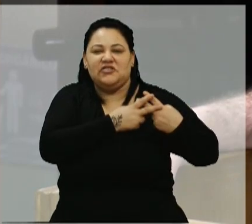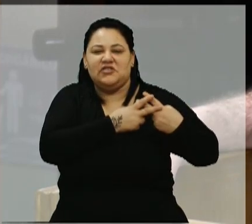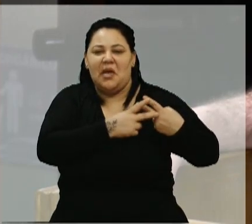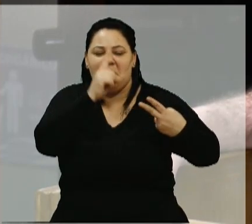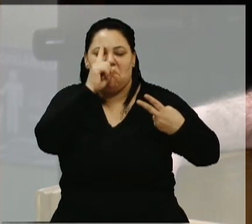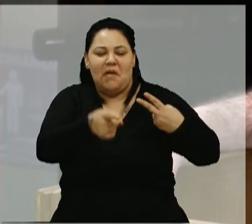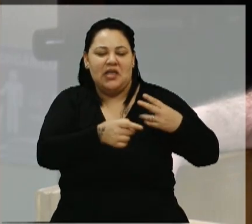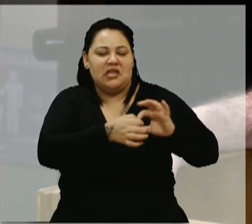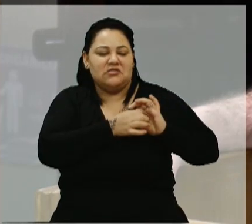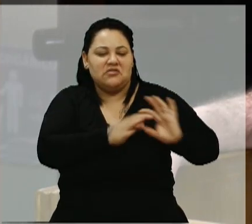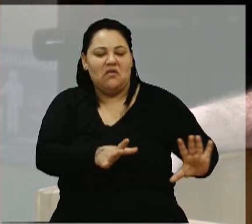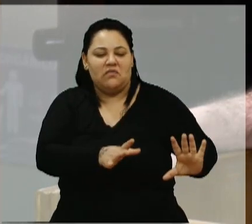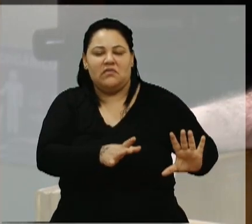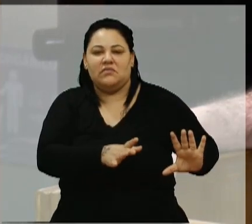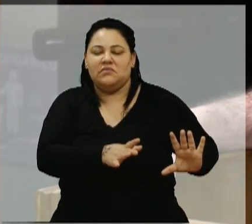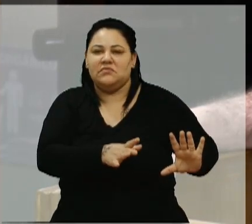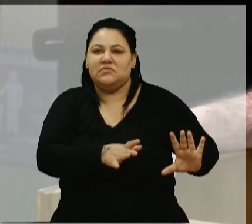soltar,